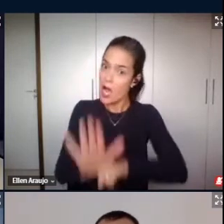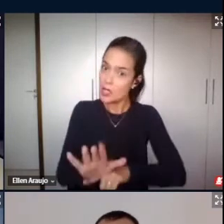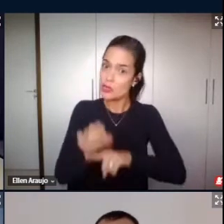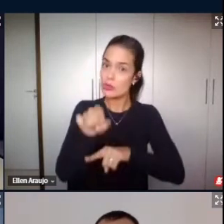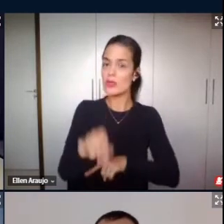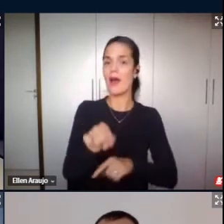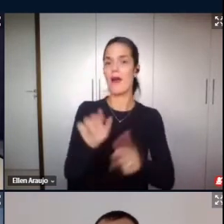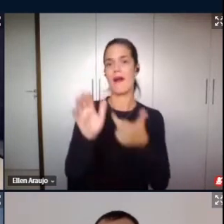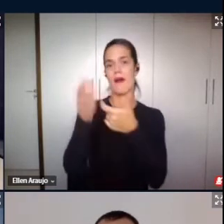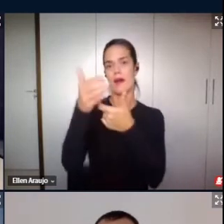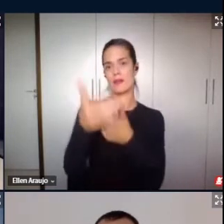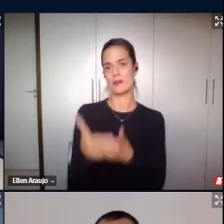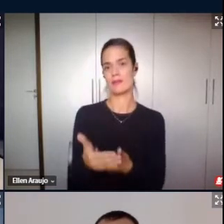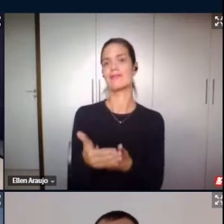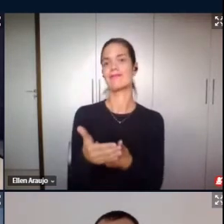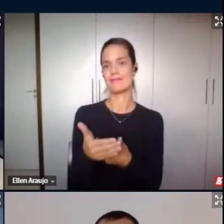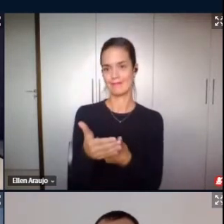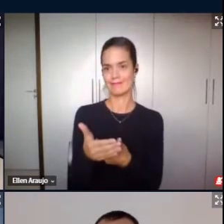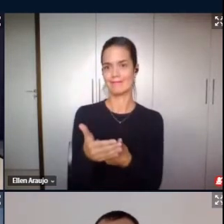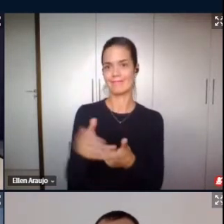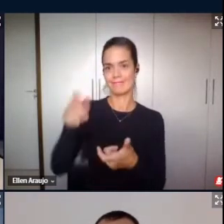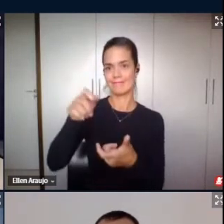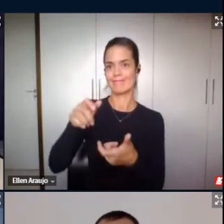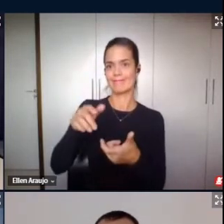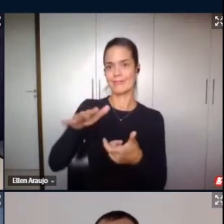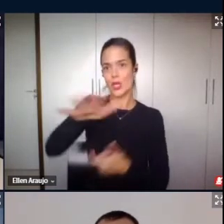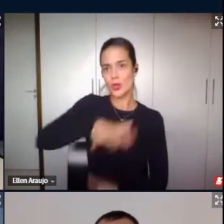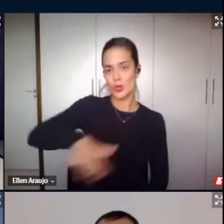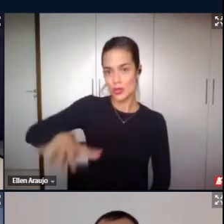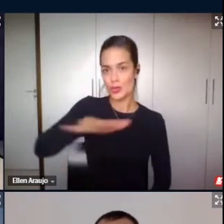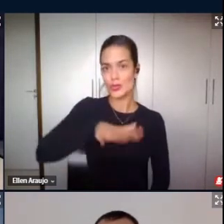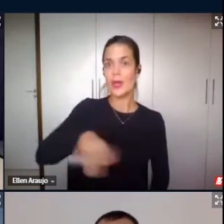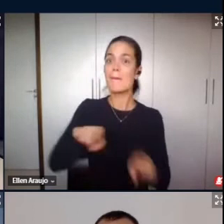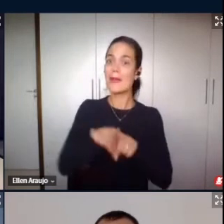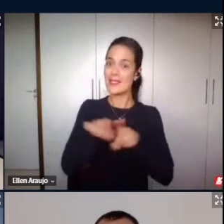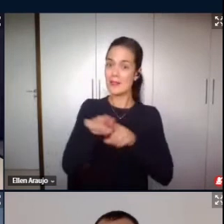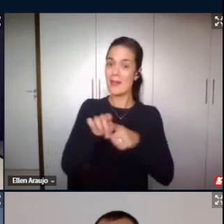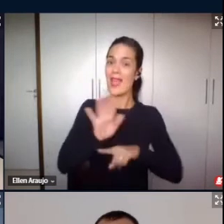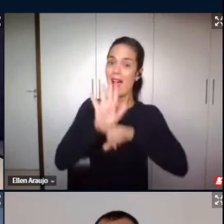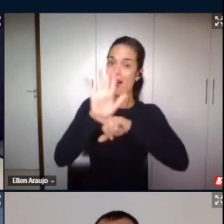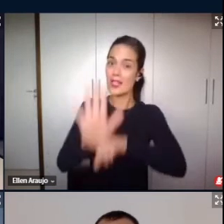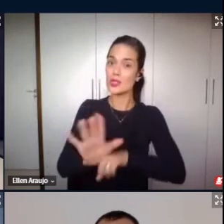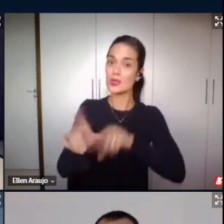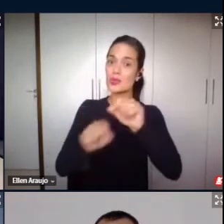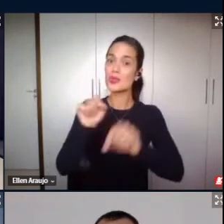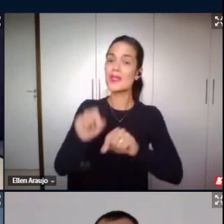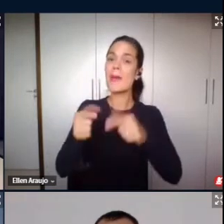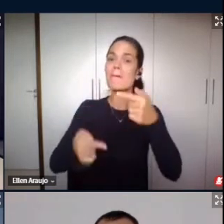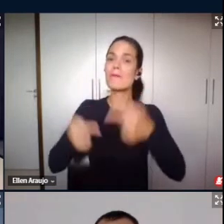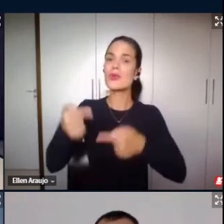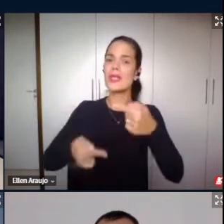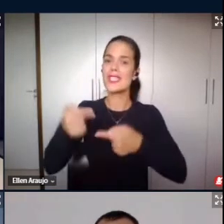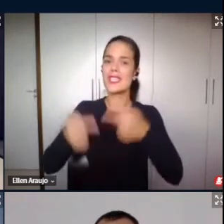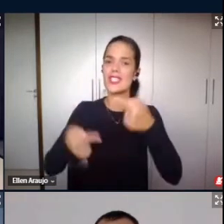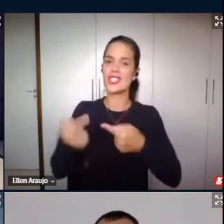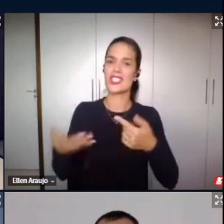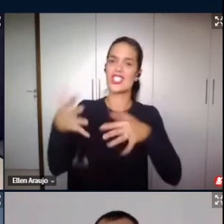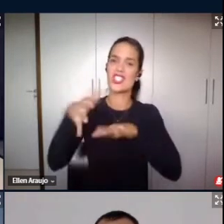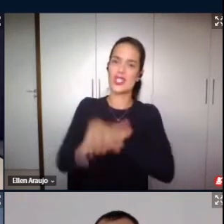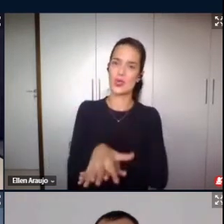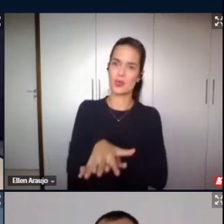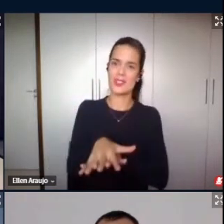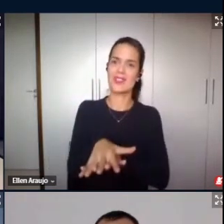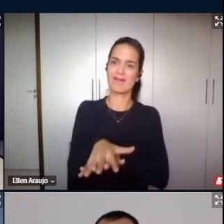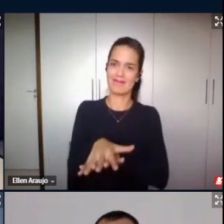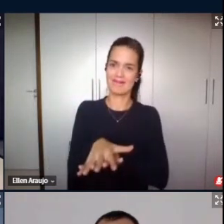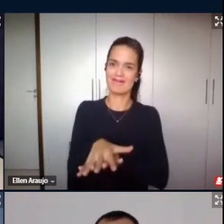sem dúvida alguma, mas também contribui fortemente para fomentar políticas de inclusão de uma grande comunidade